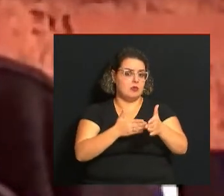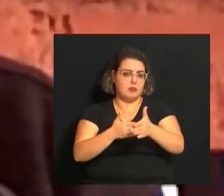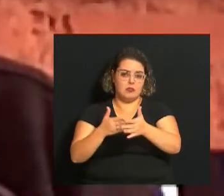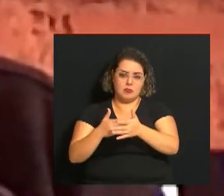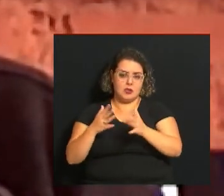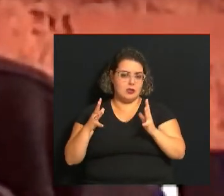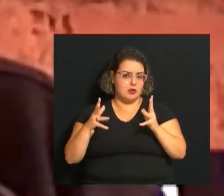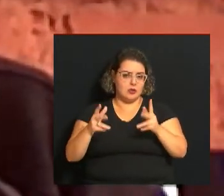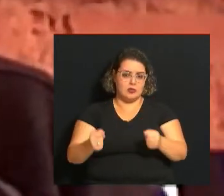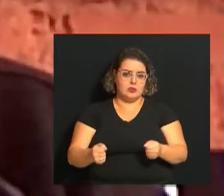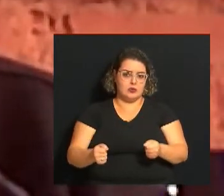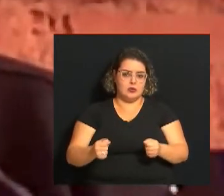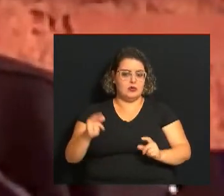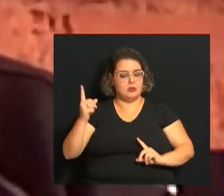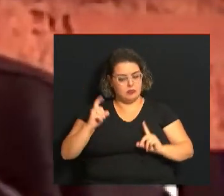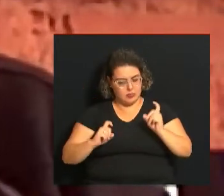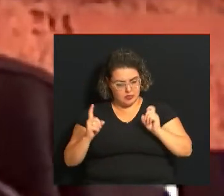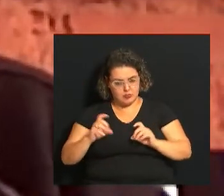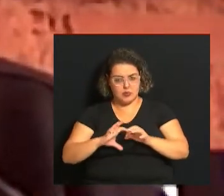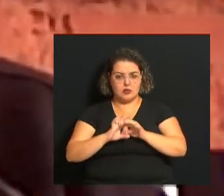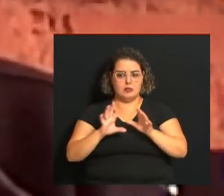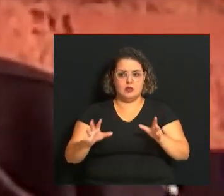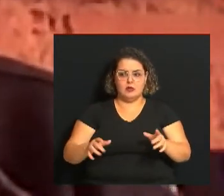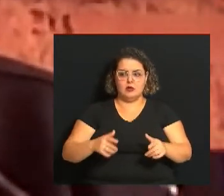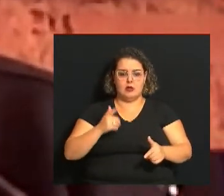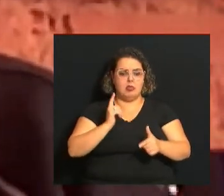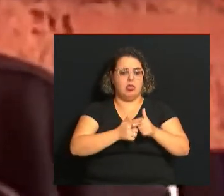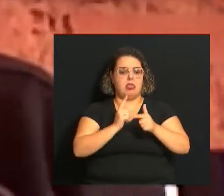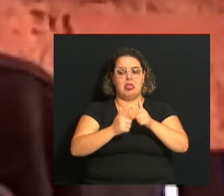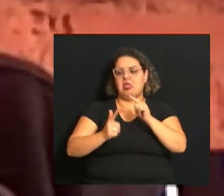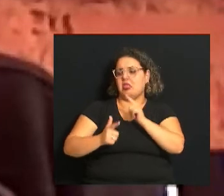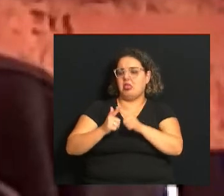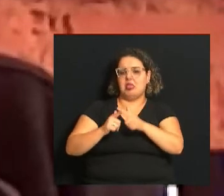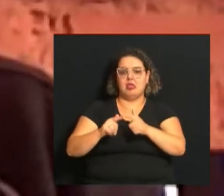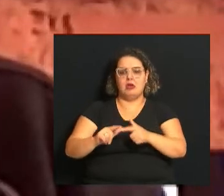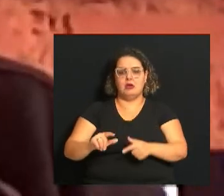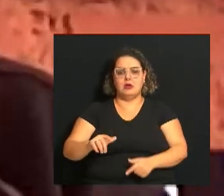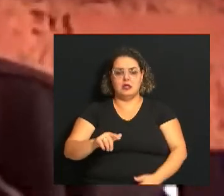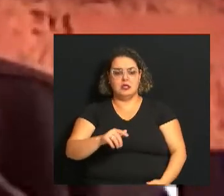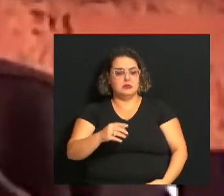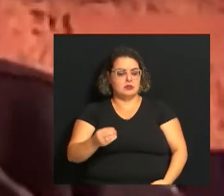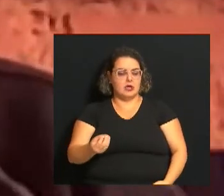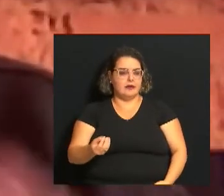para a expressão, né? Se eu sair xingando qualquer pessoa, desonrar alguém,